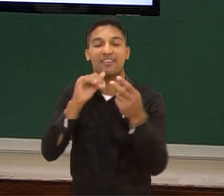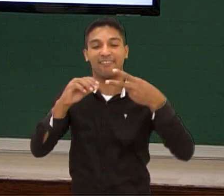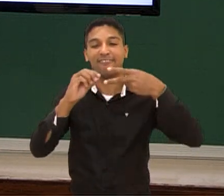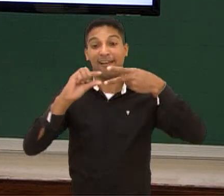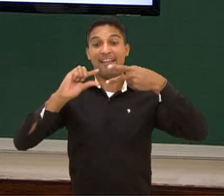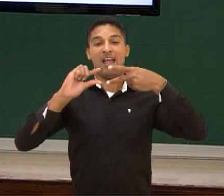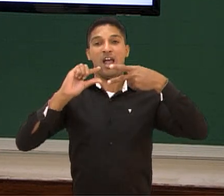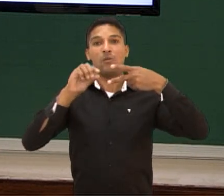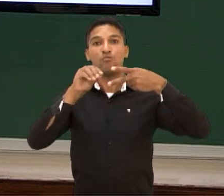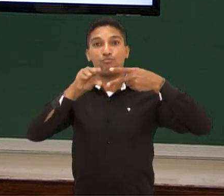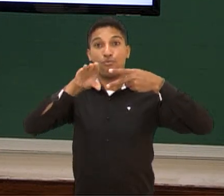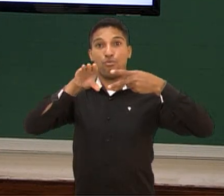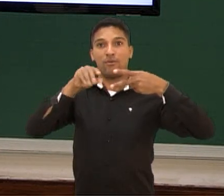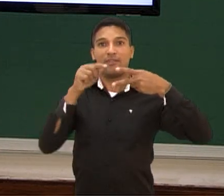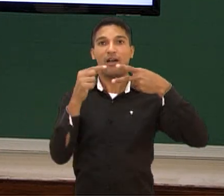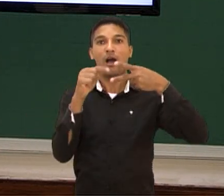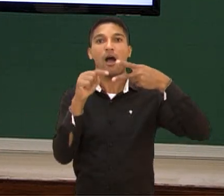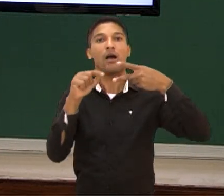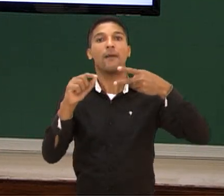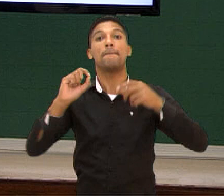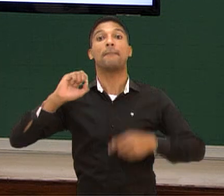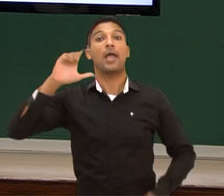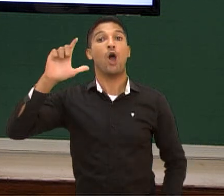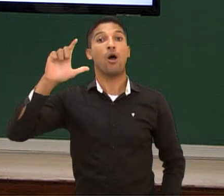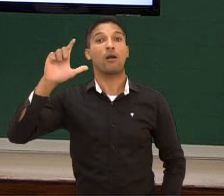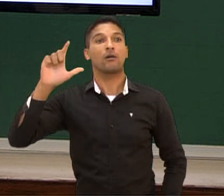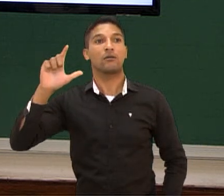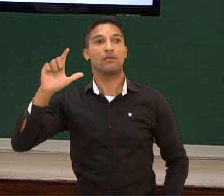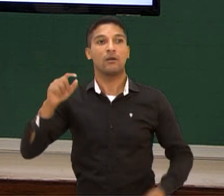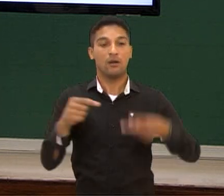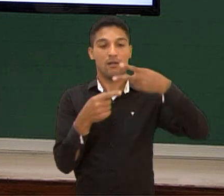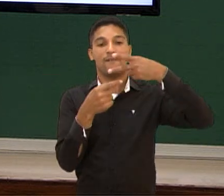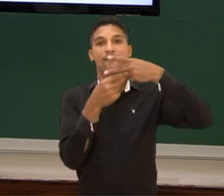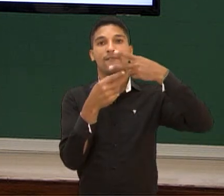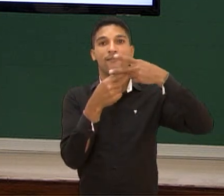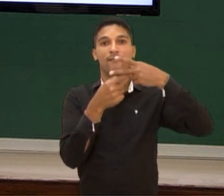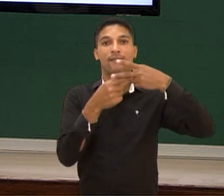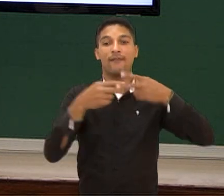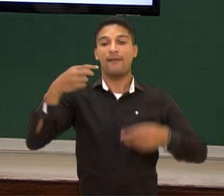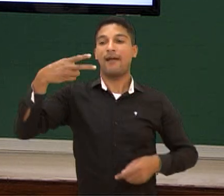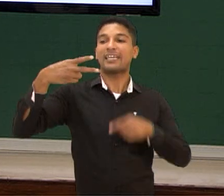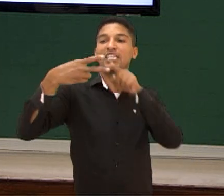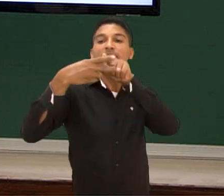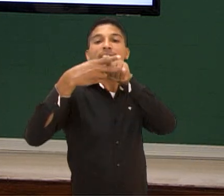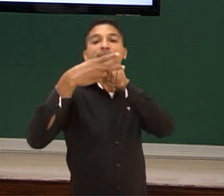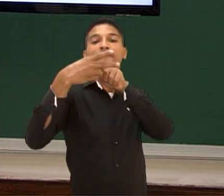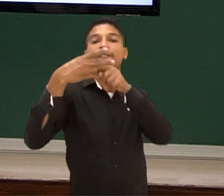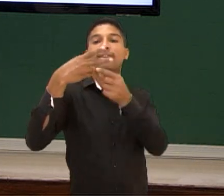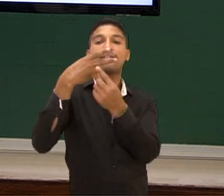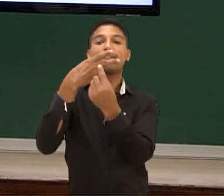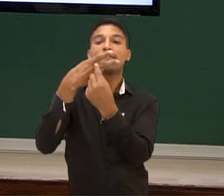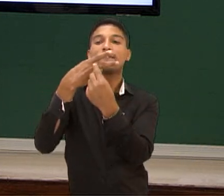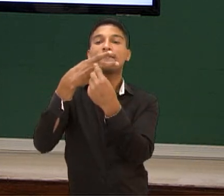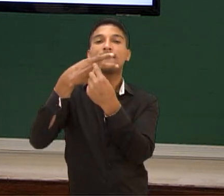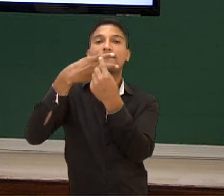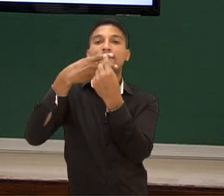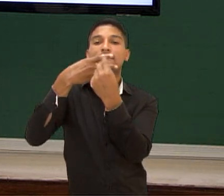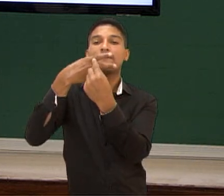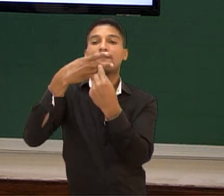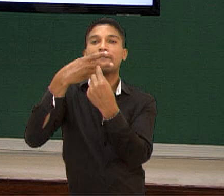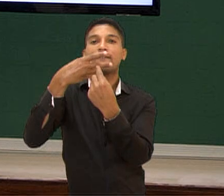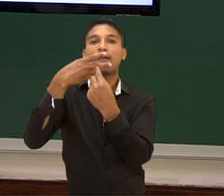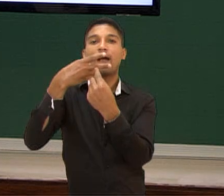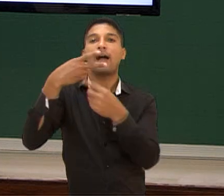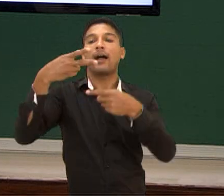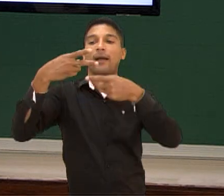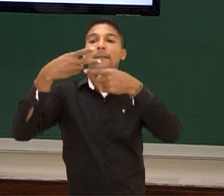lado aberto da boquinha de jacaré é o lado maior, né? E o lado fechado, o encontro aqui, é o lado menor. Então, ele pode ser de um lado ou para o